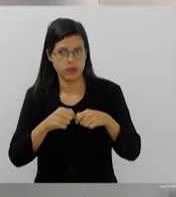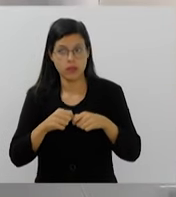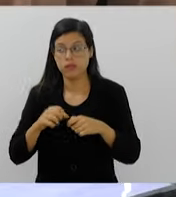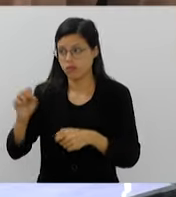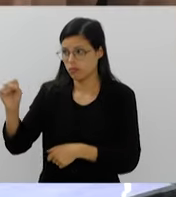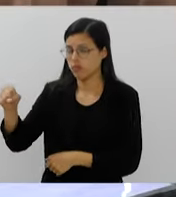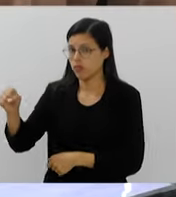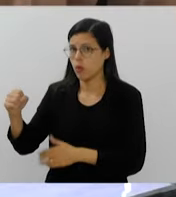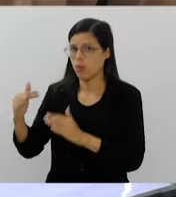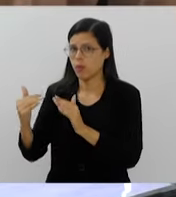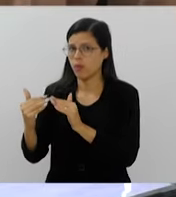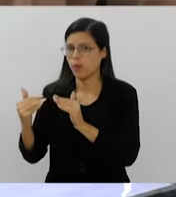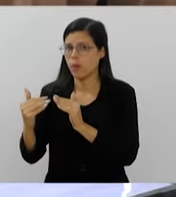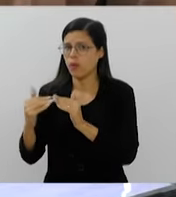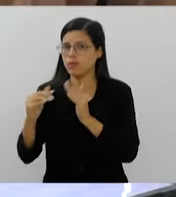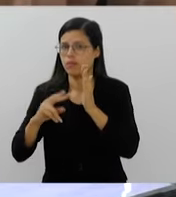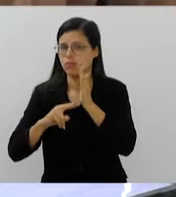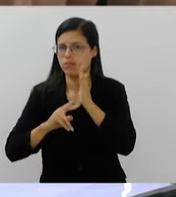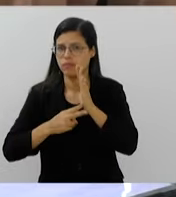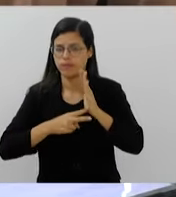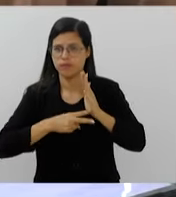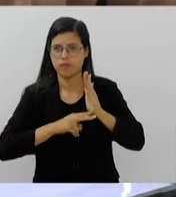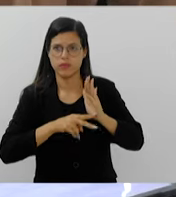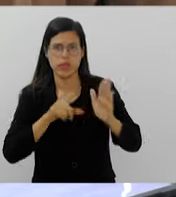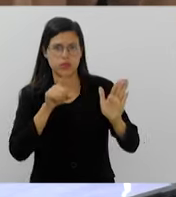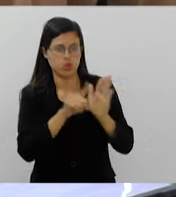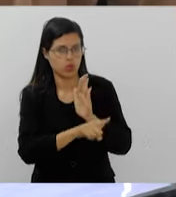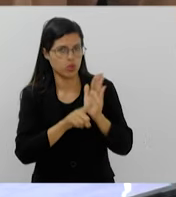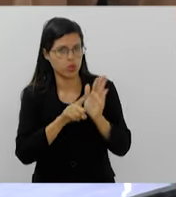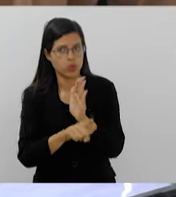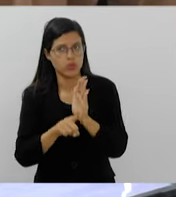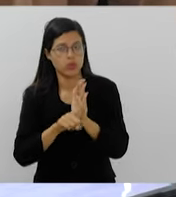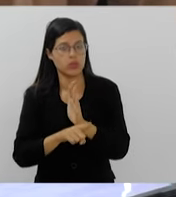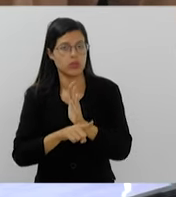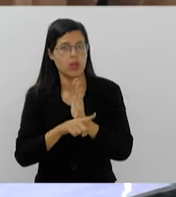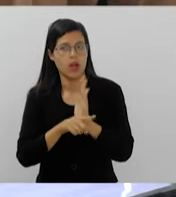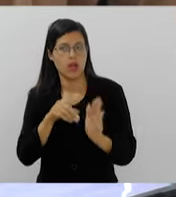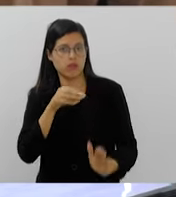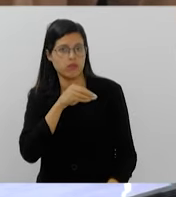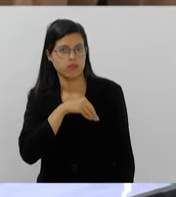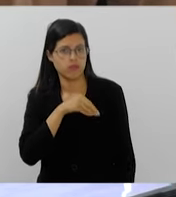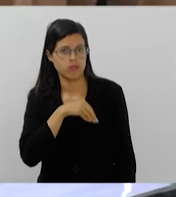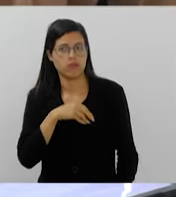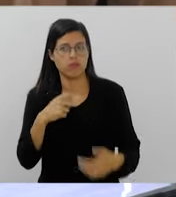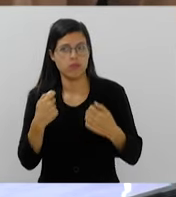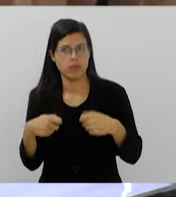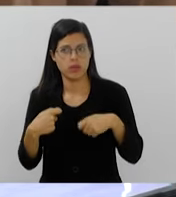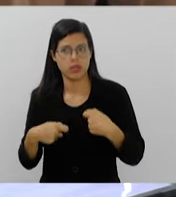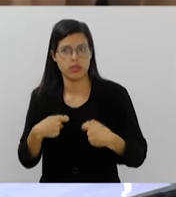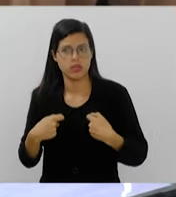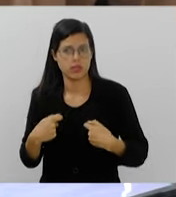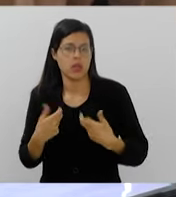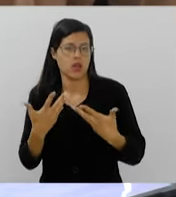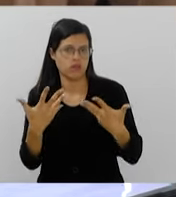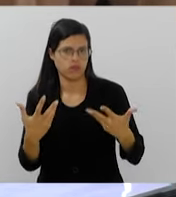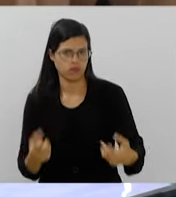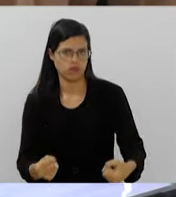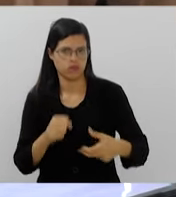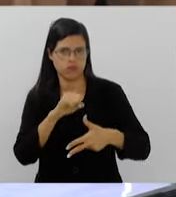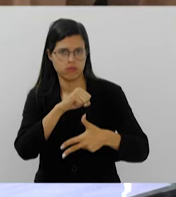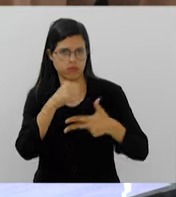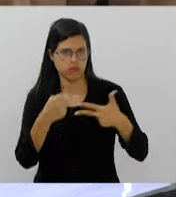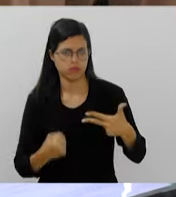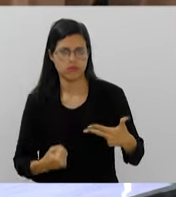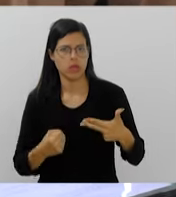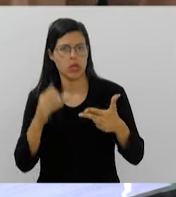concordo. Um sindicato, para descontar em folha, ele tem que ser acolhido pelo poder público, cumprindo